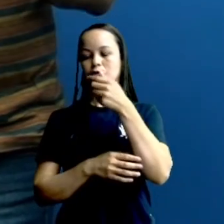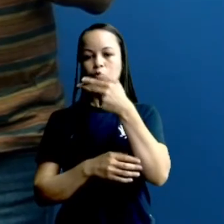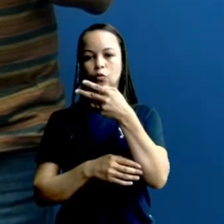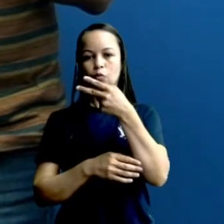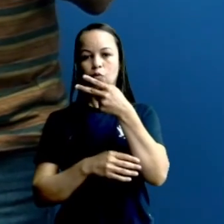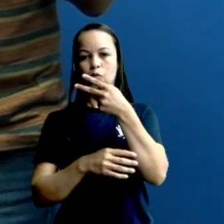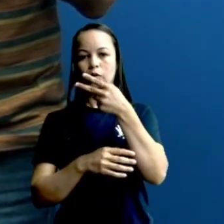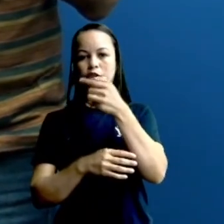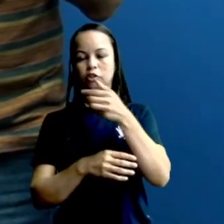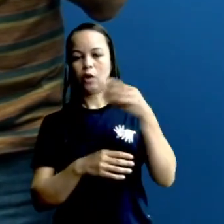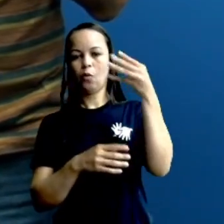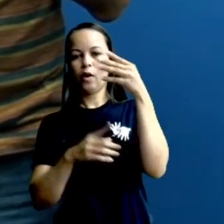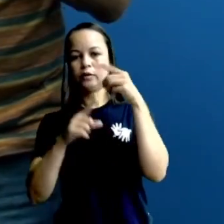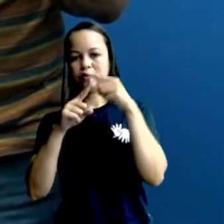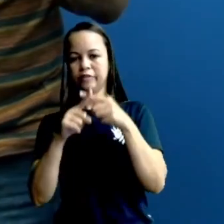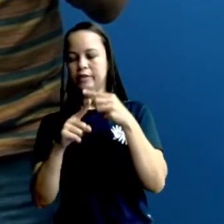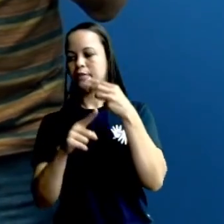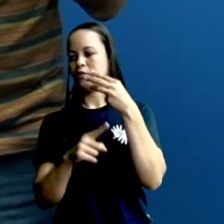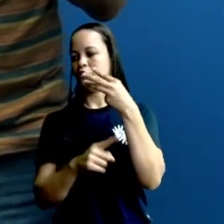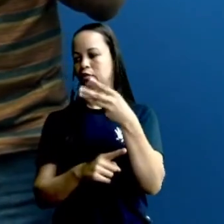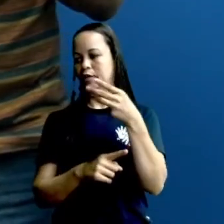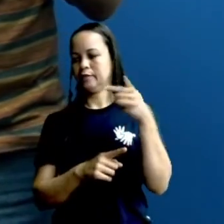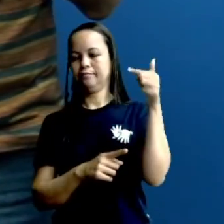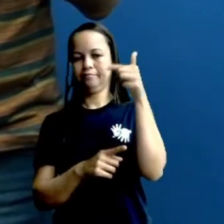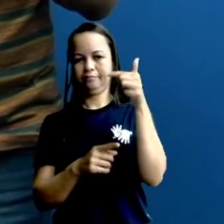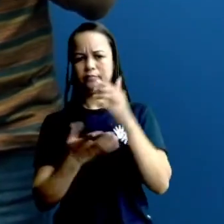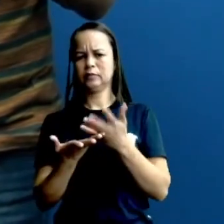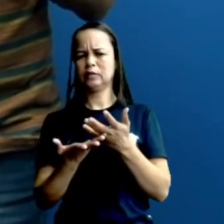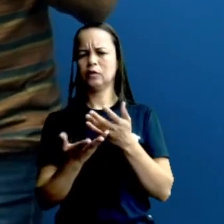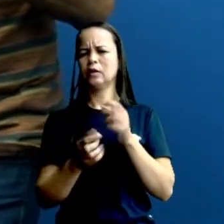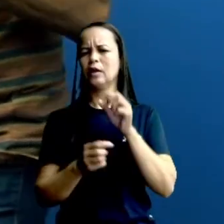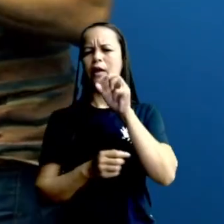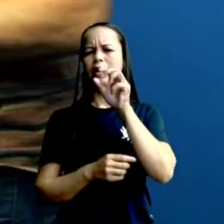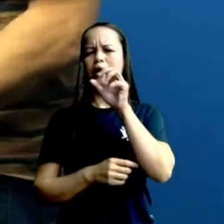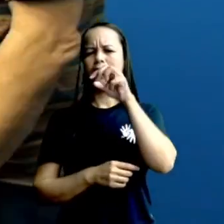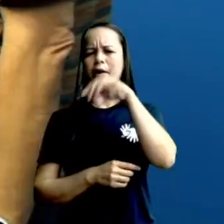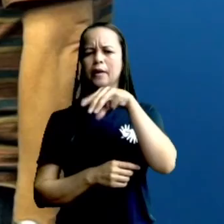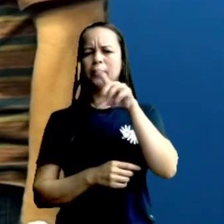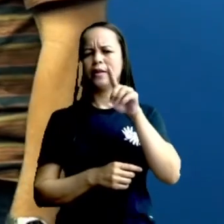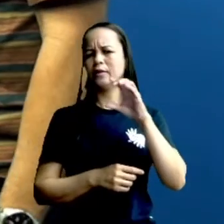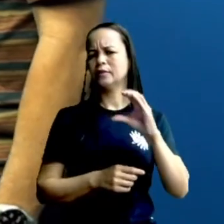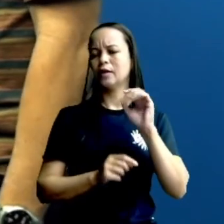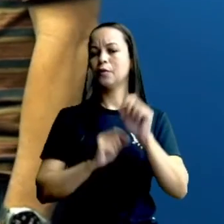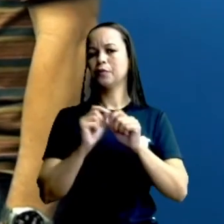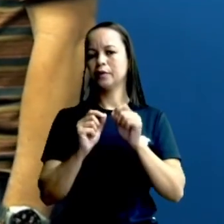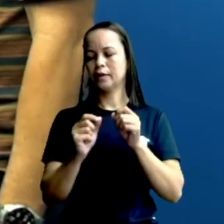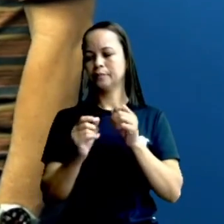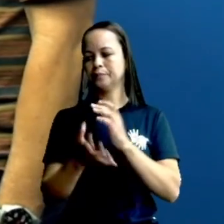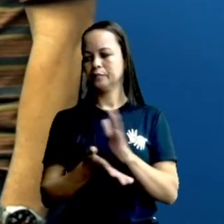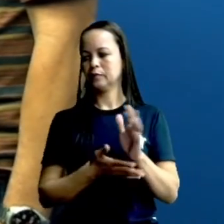MDC? São todos os fatores comuns de menor expoente. Vamos aqui.